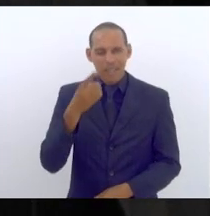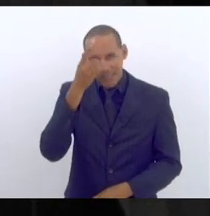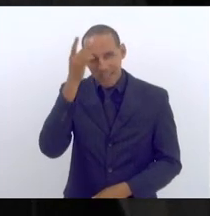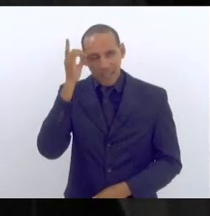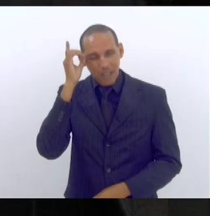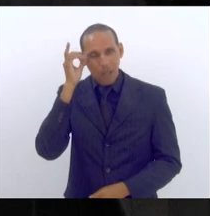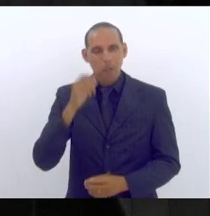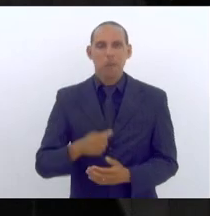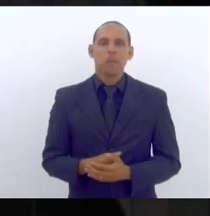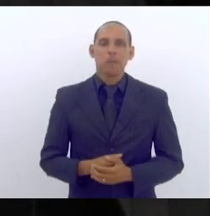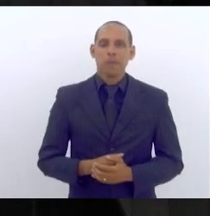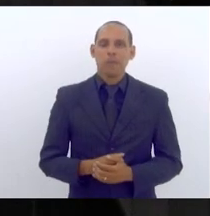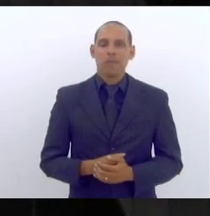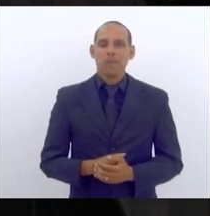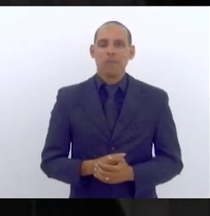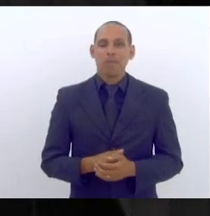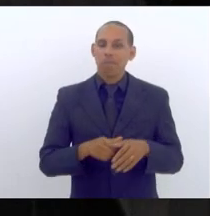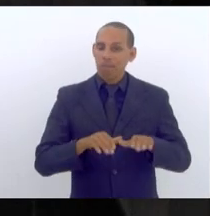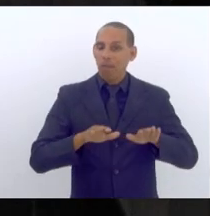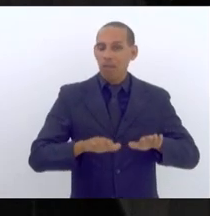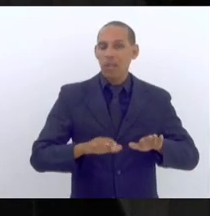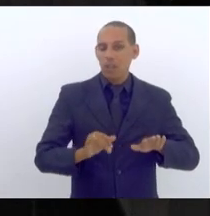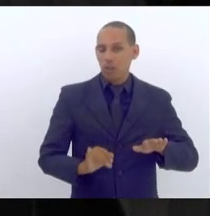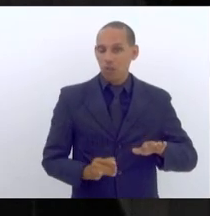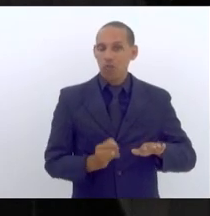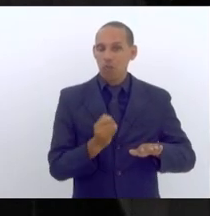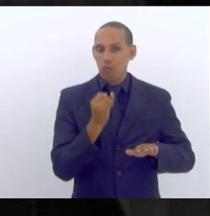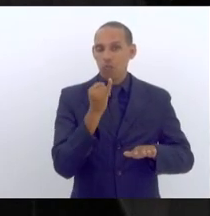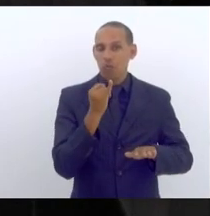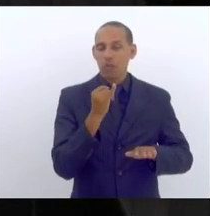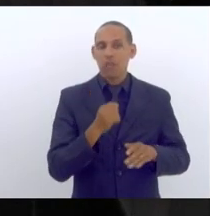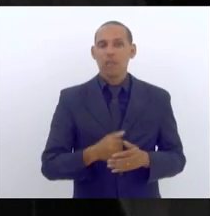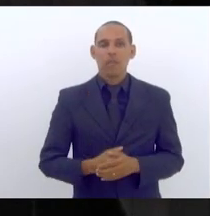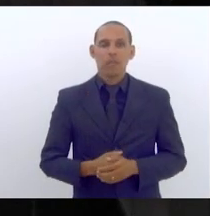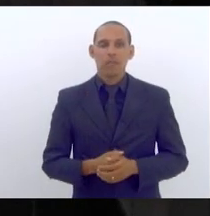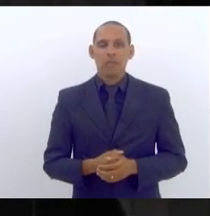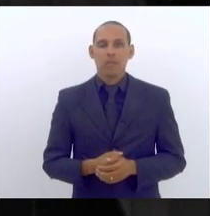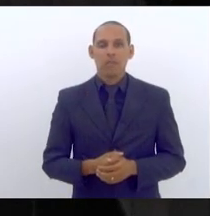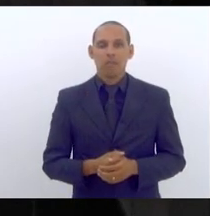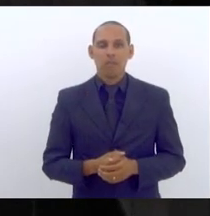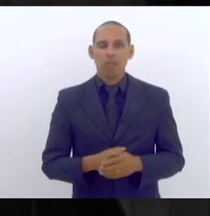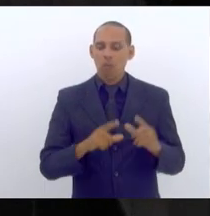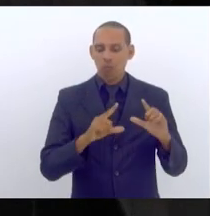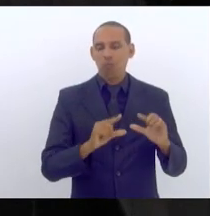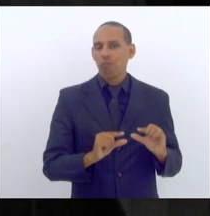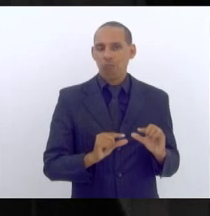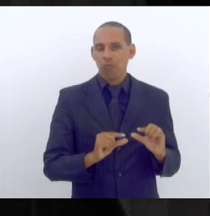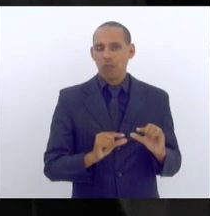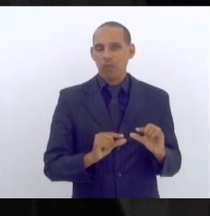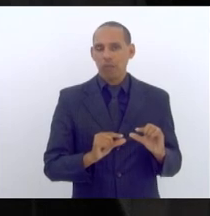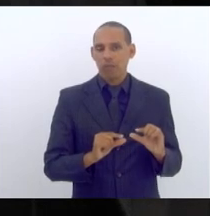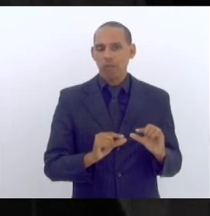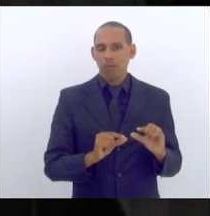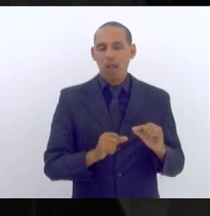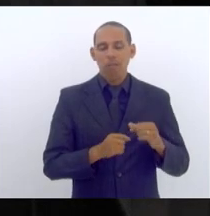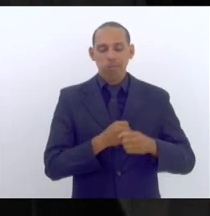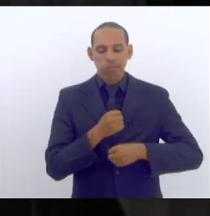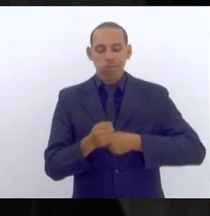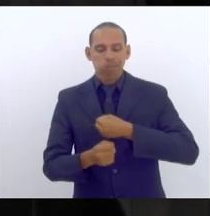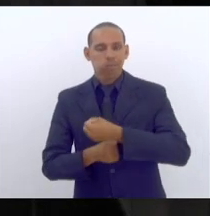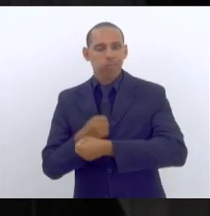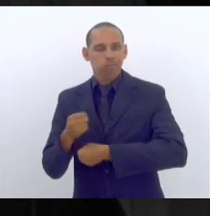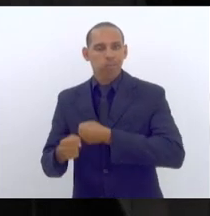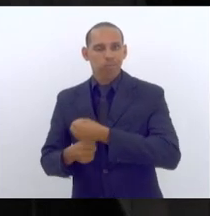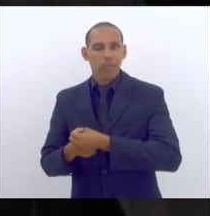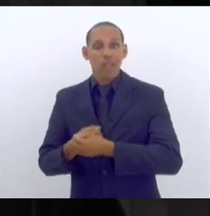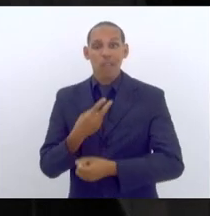Dilma mantém uma taxa de juro de juro baixa e finalmente